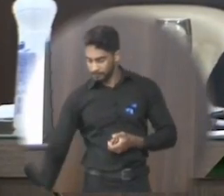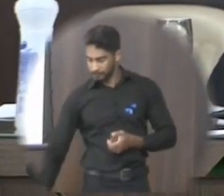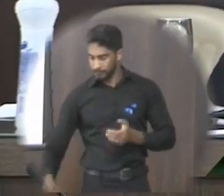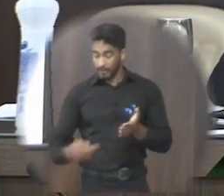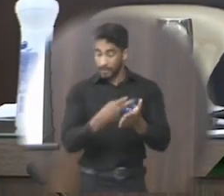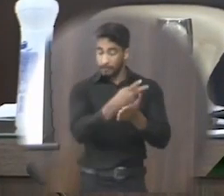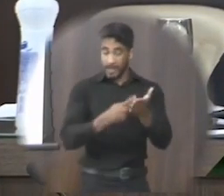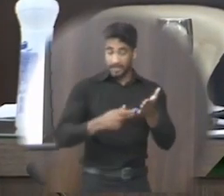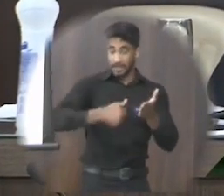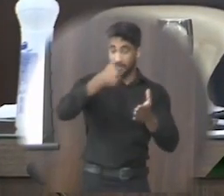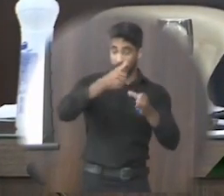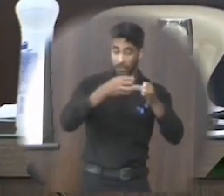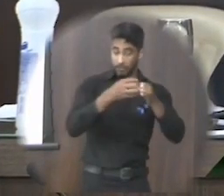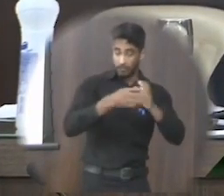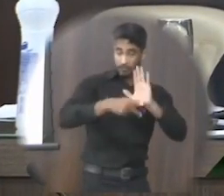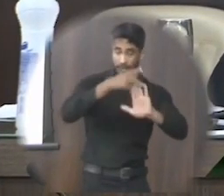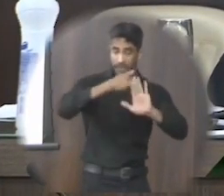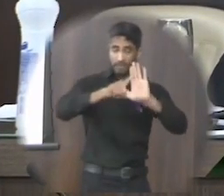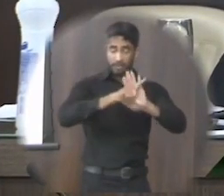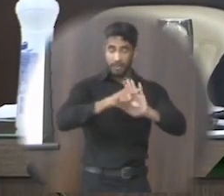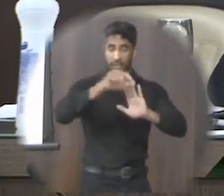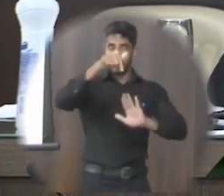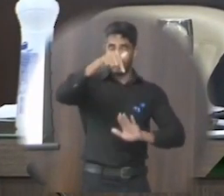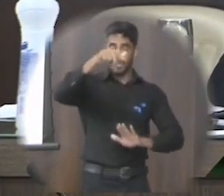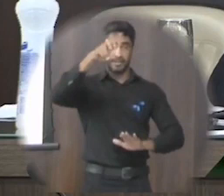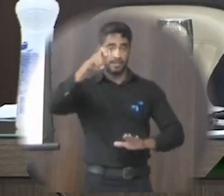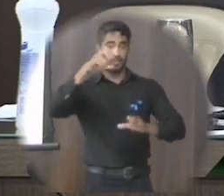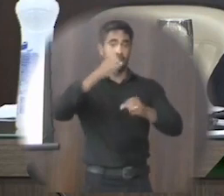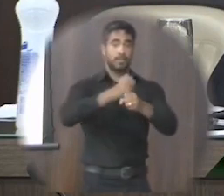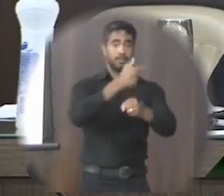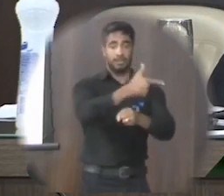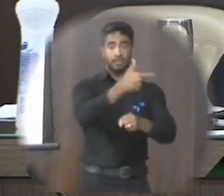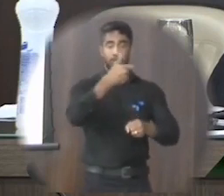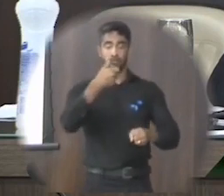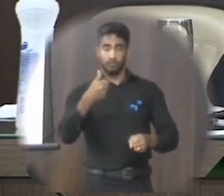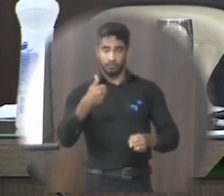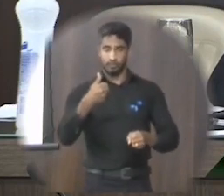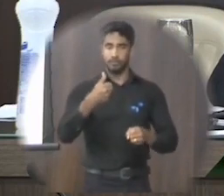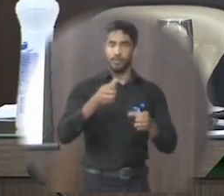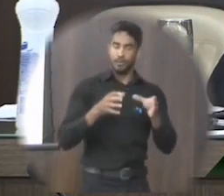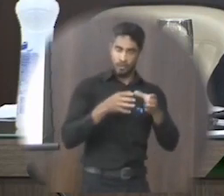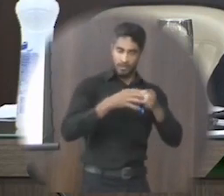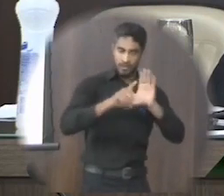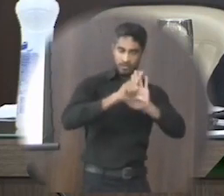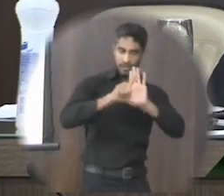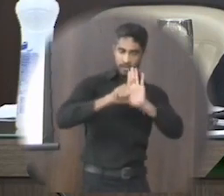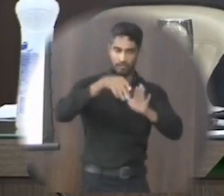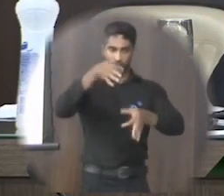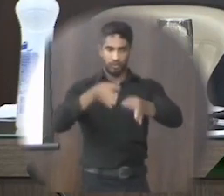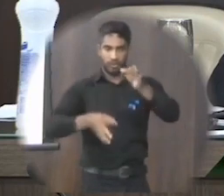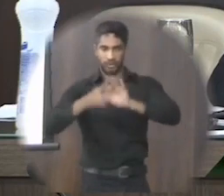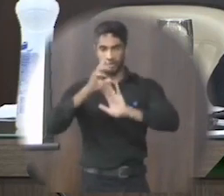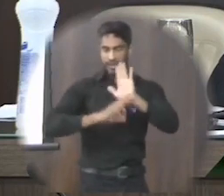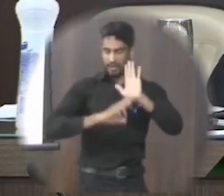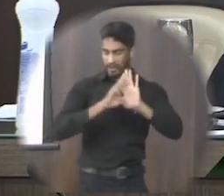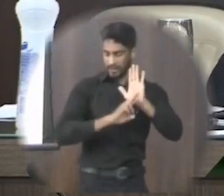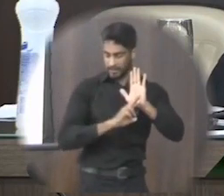Parecer para o primeiro turno do projeto de lei 075-2021, Comissão de Legislação, Justiça e